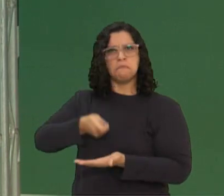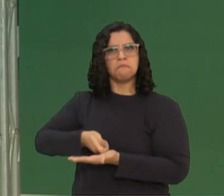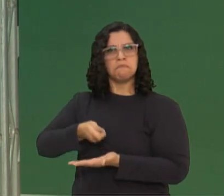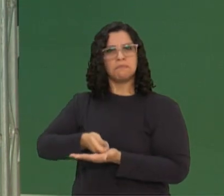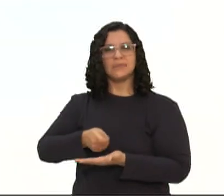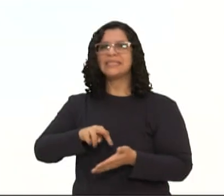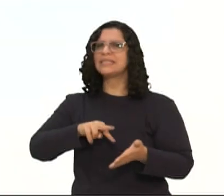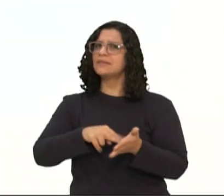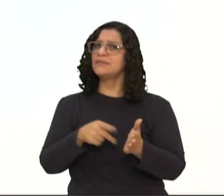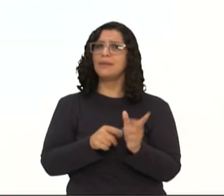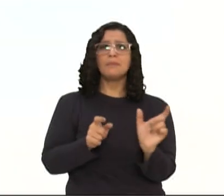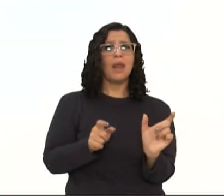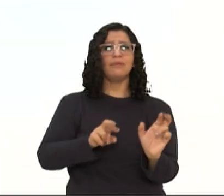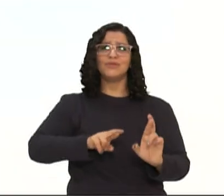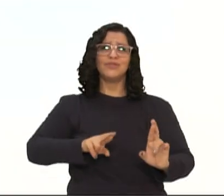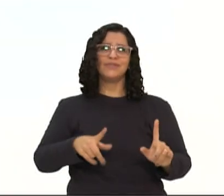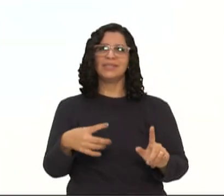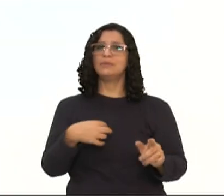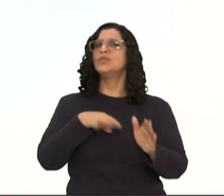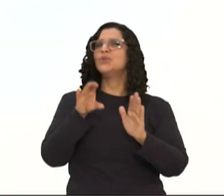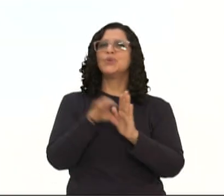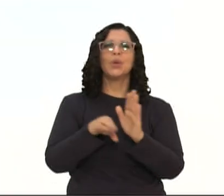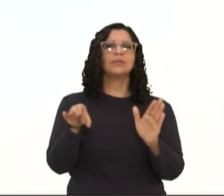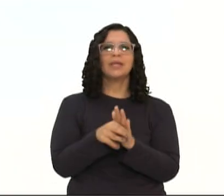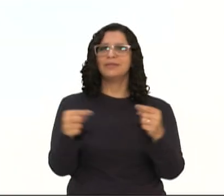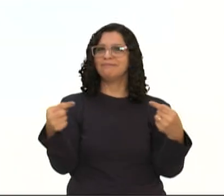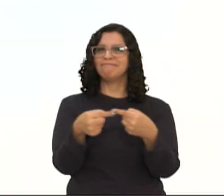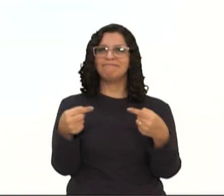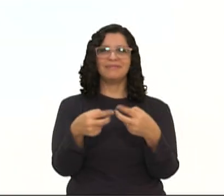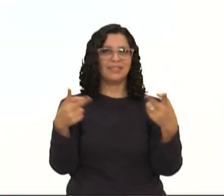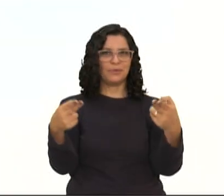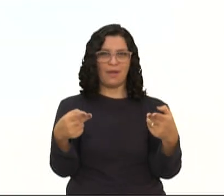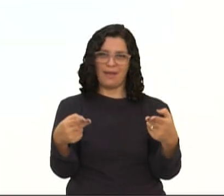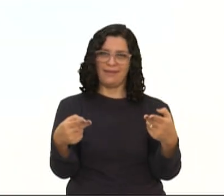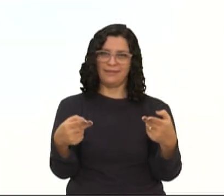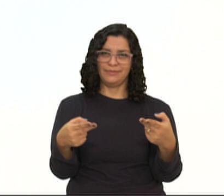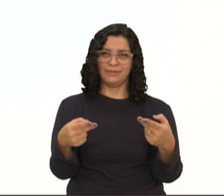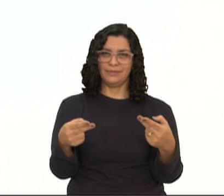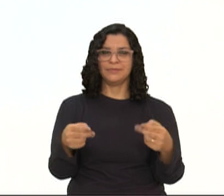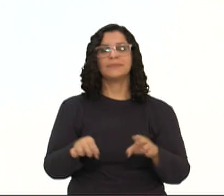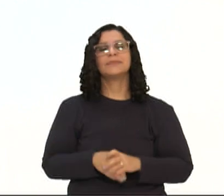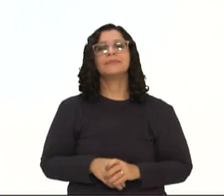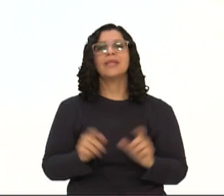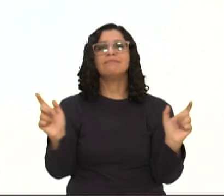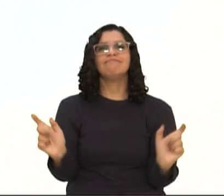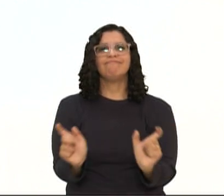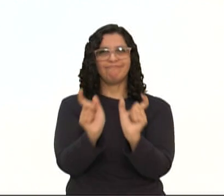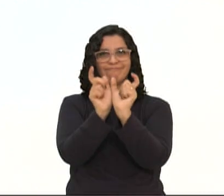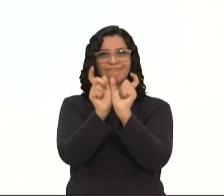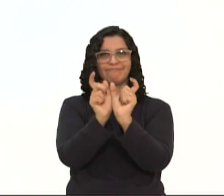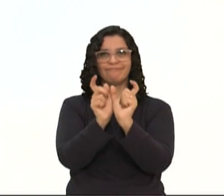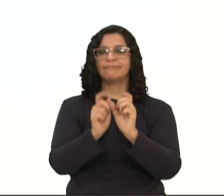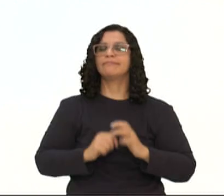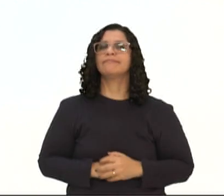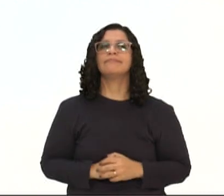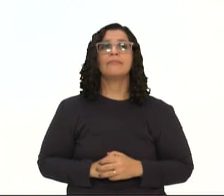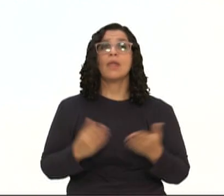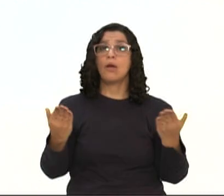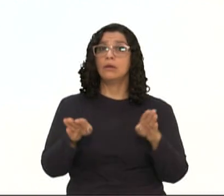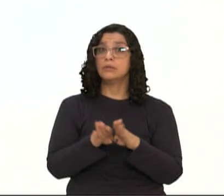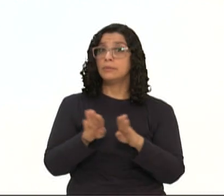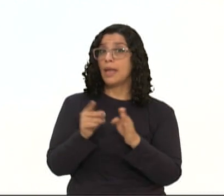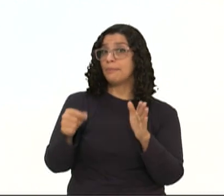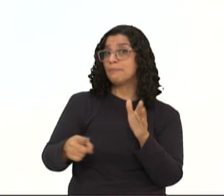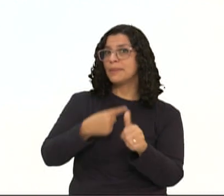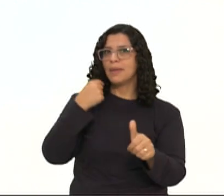É só uma outra palavra diferente para a gente falar a mesma ideia. São sinônimos, é uma monarquia absoluta. E vamos